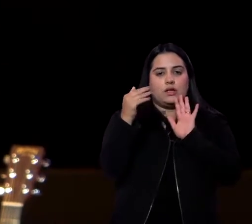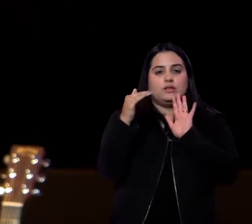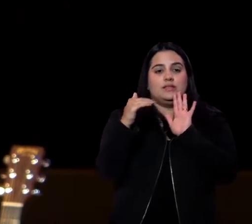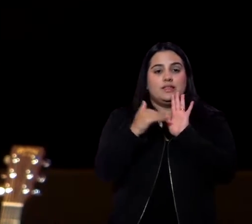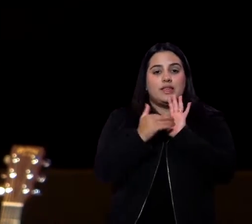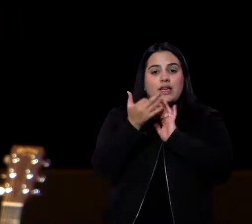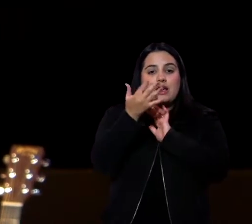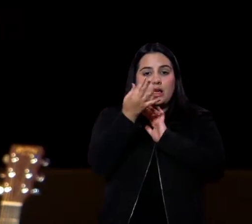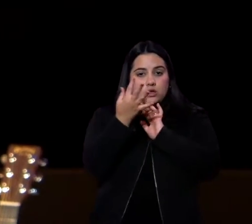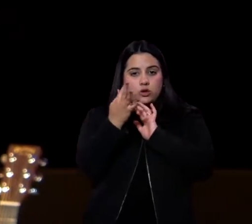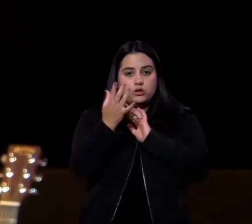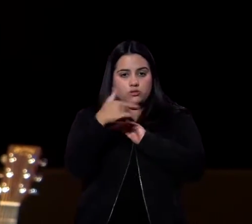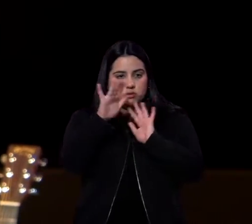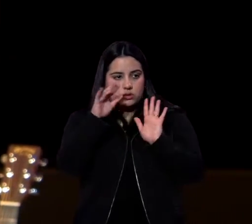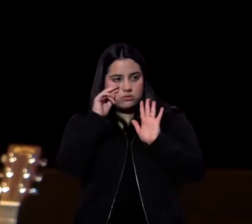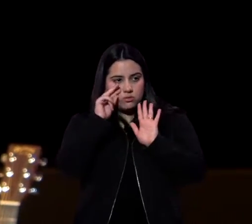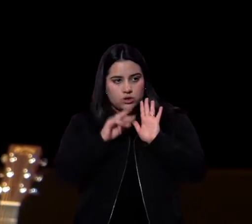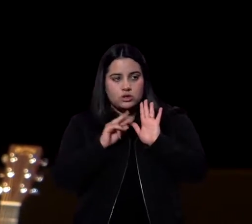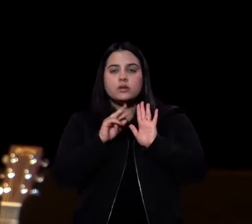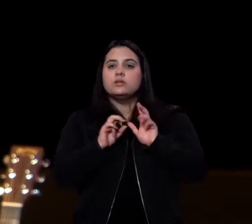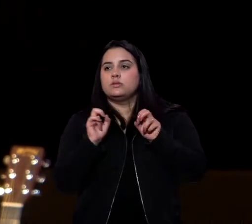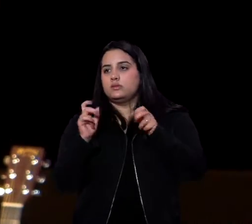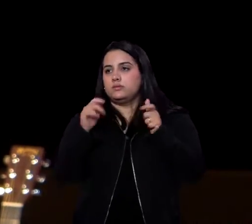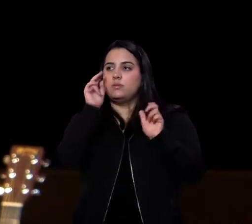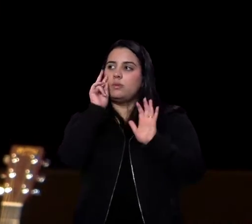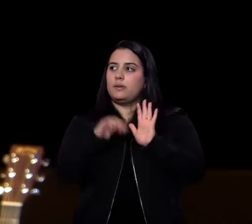aberta ainda? Tudo certo? Então, beleza, vamos ler.